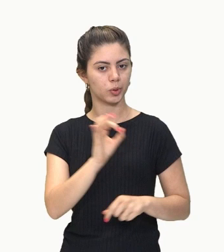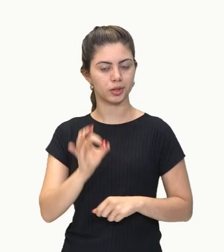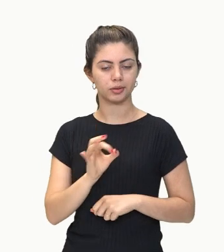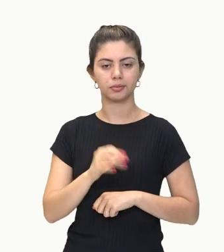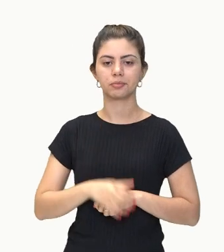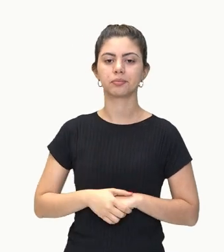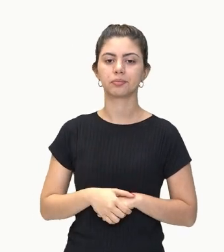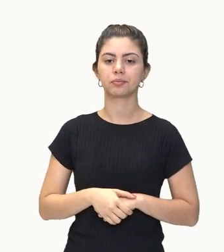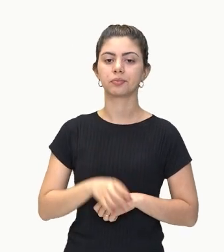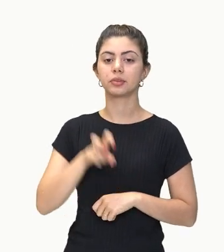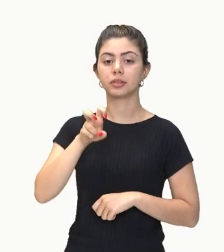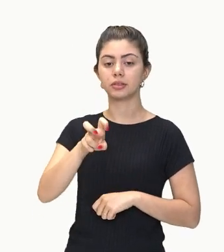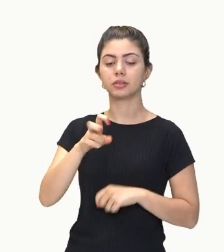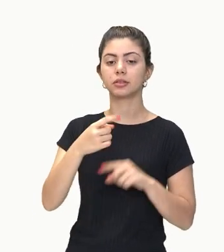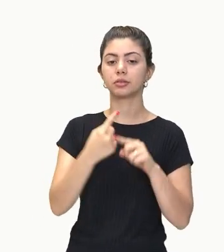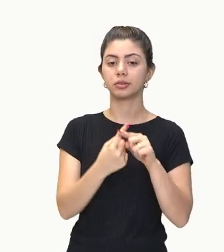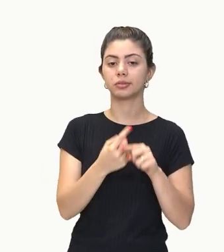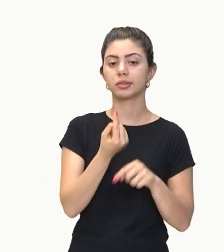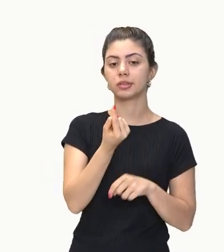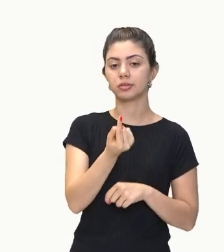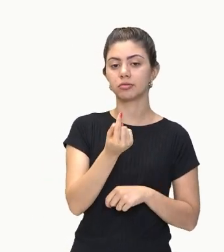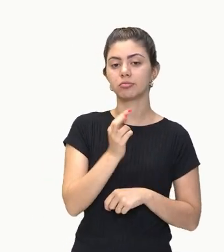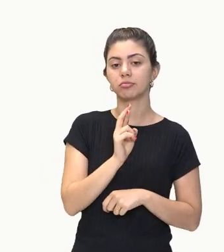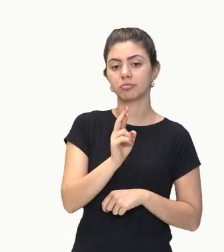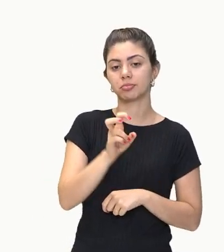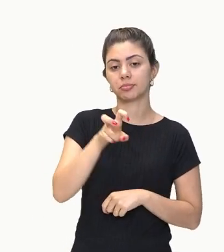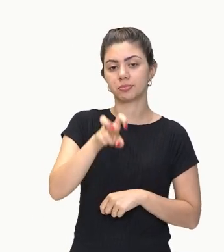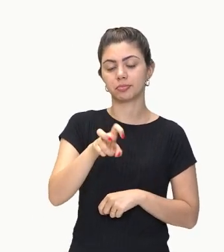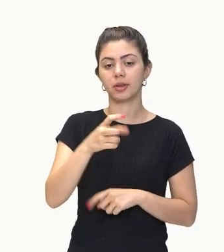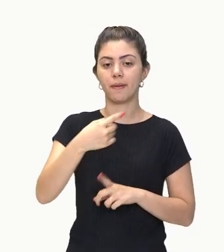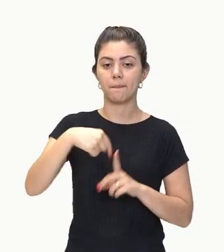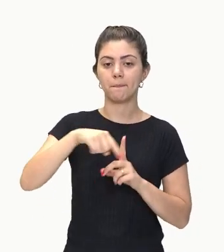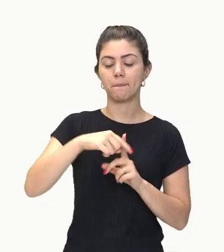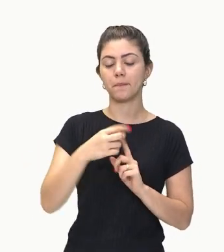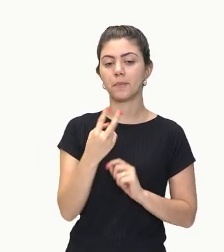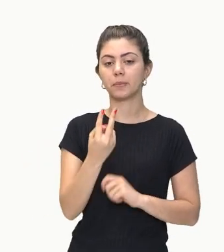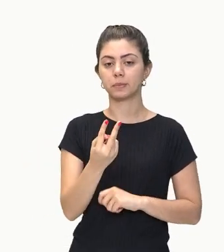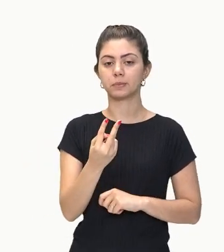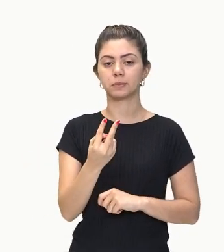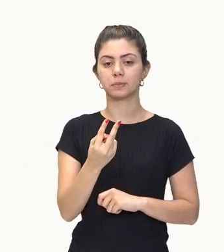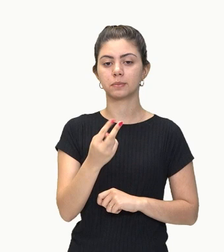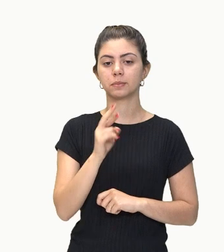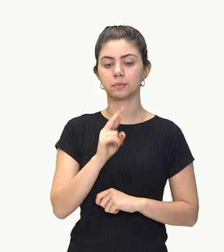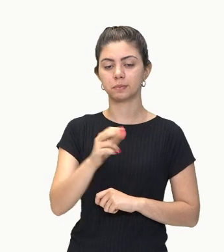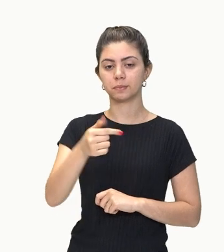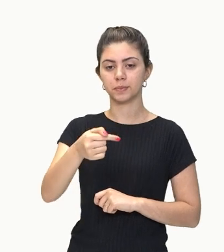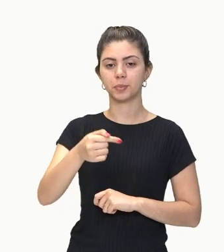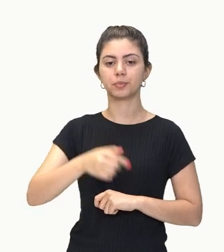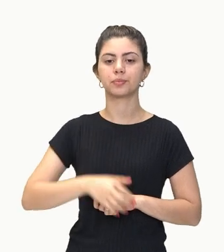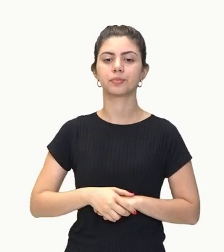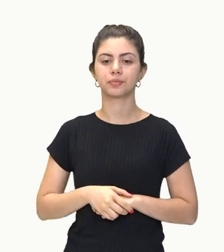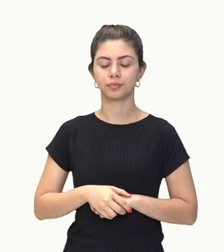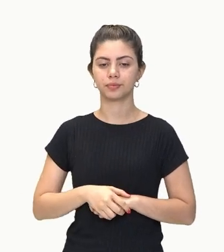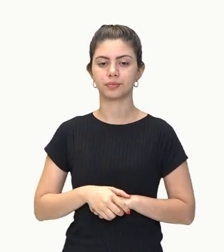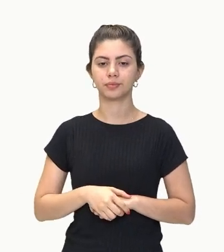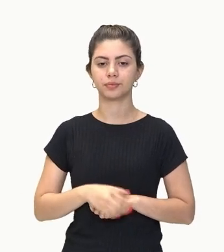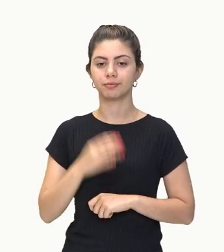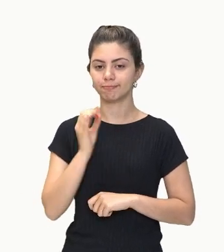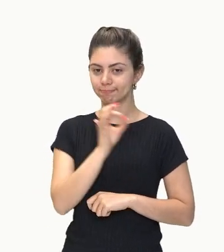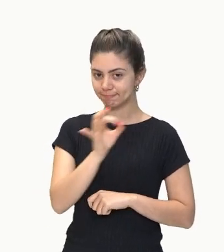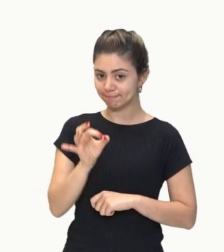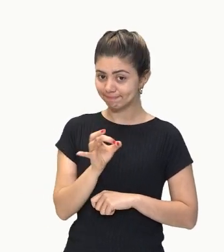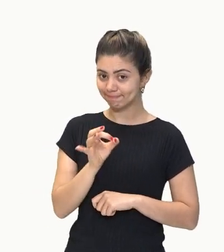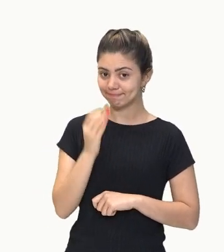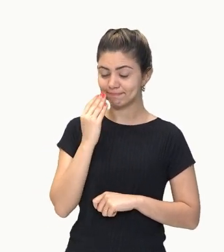E 5 vezes 1 é 5, com os 2 que subiu, 7. Tudo